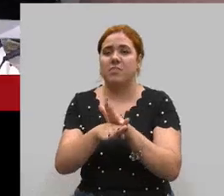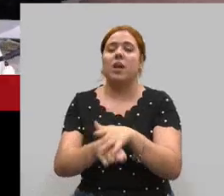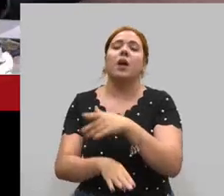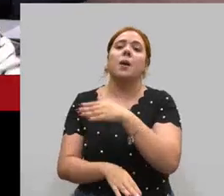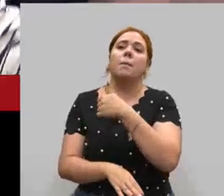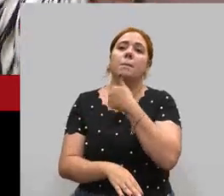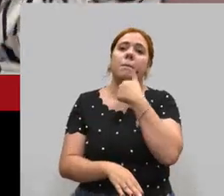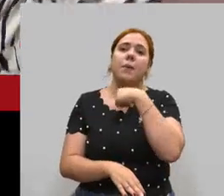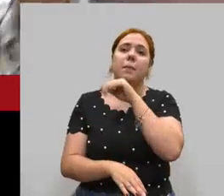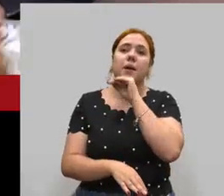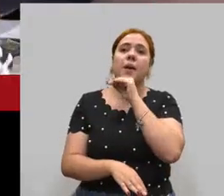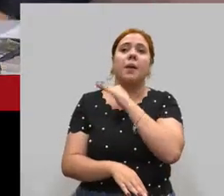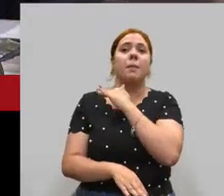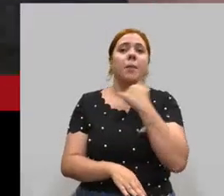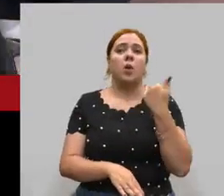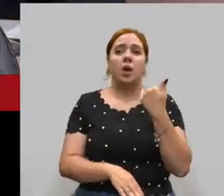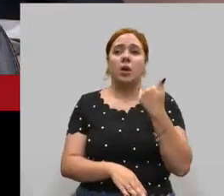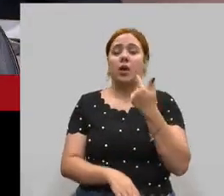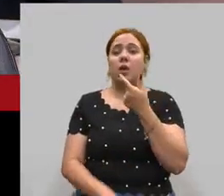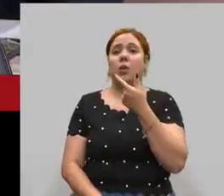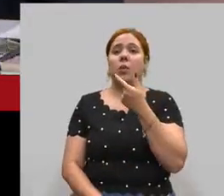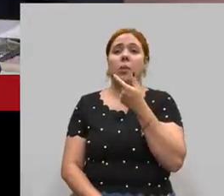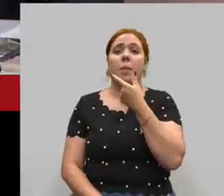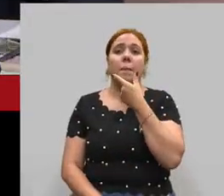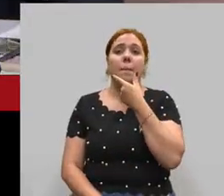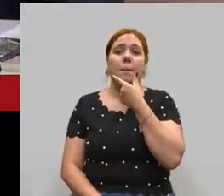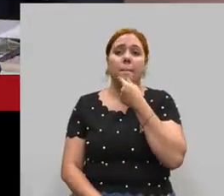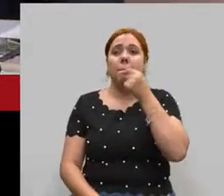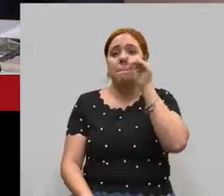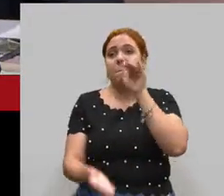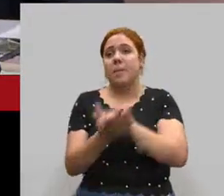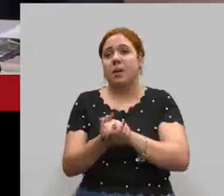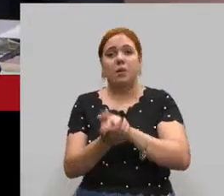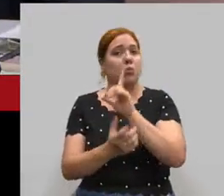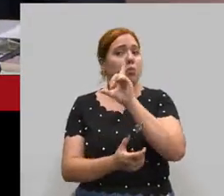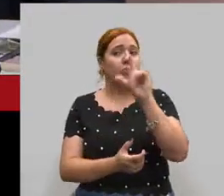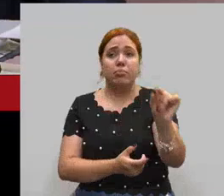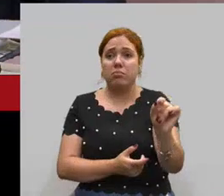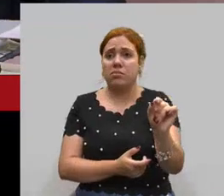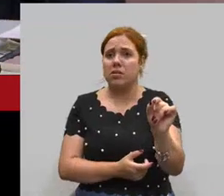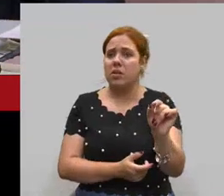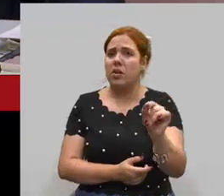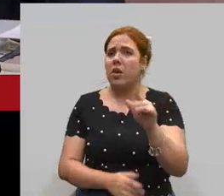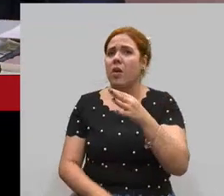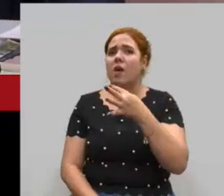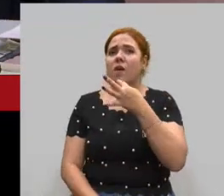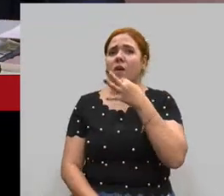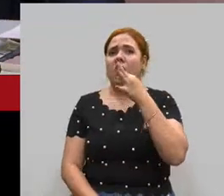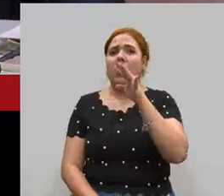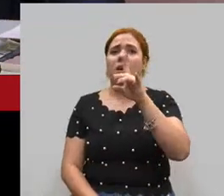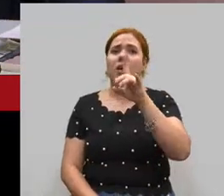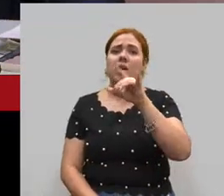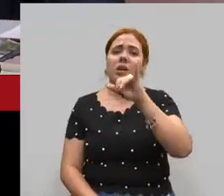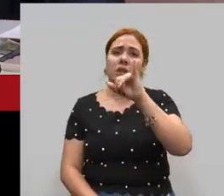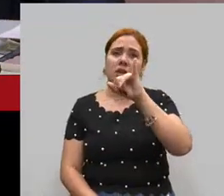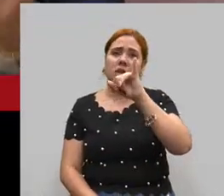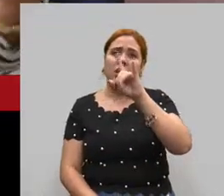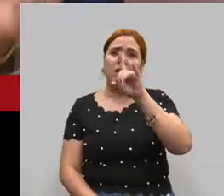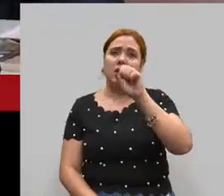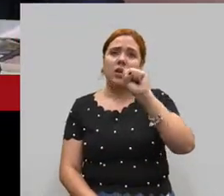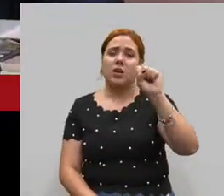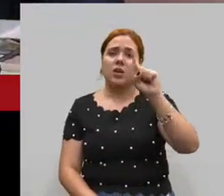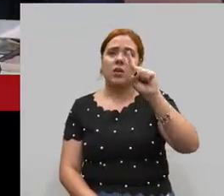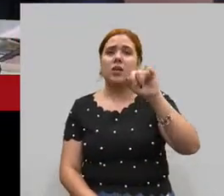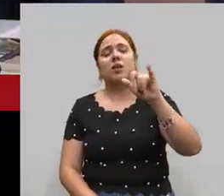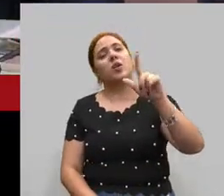se foi também e eu conheci o ilsinho e quando eu conheci o ilsinho eu pensei assim Mas puxa vida eu vou começar a sofrer de novo né